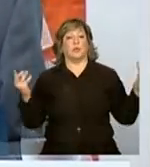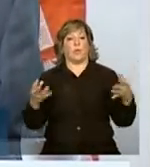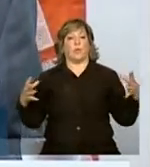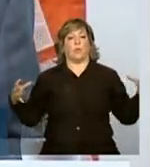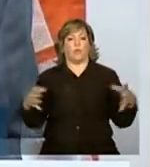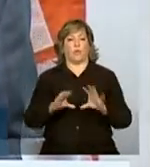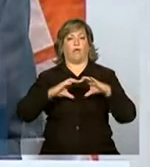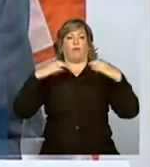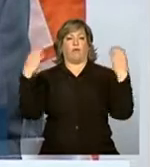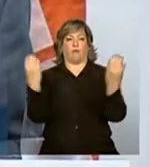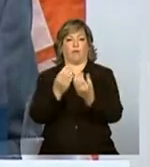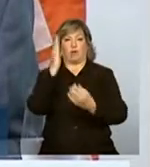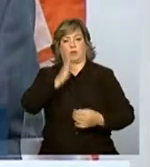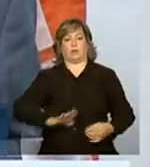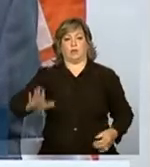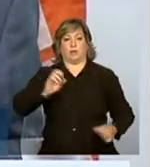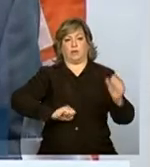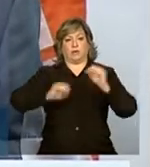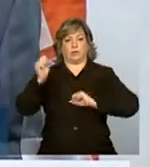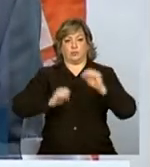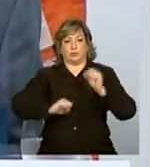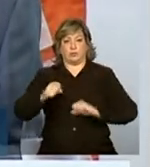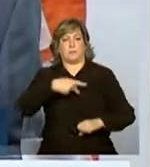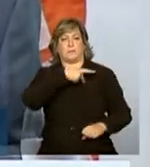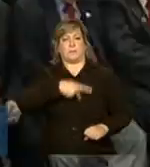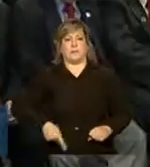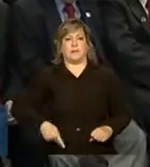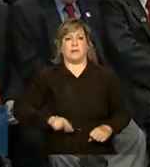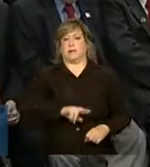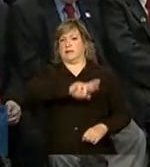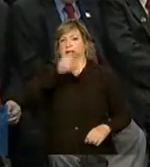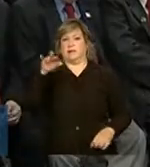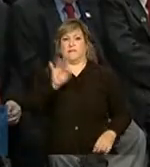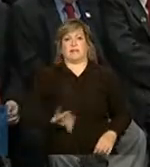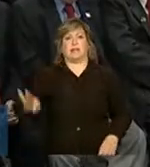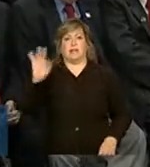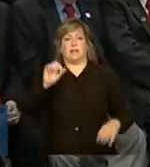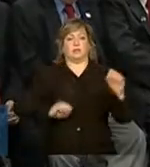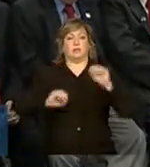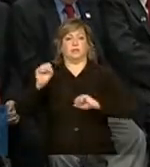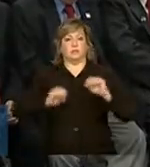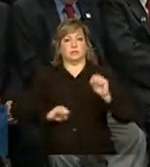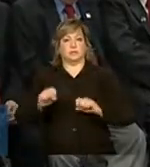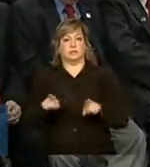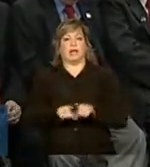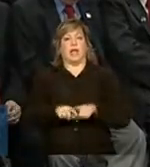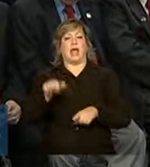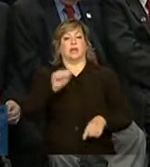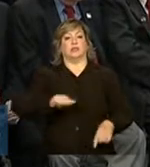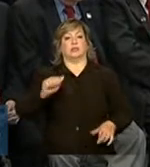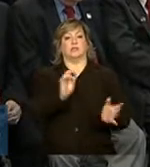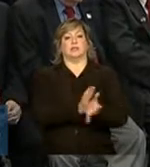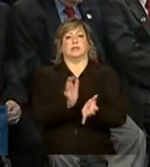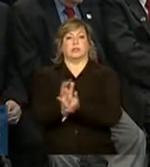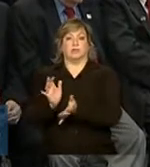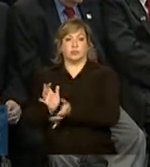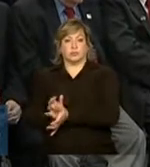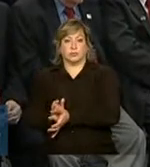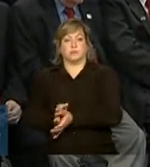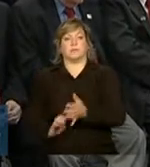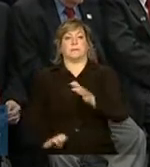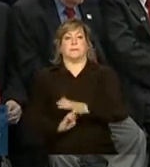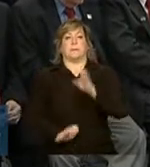Fórum Nacional da Indústria, de presidentes de federações de indústrias e de associações setoriais